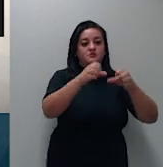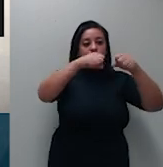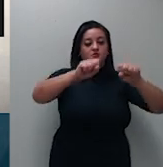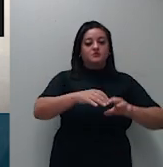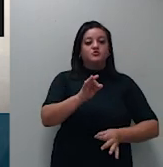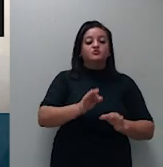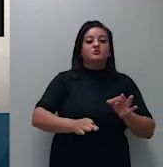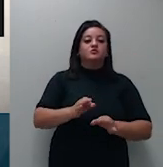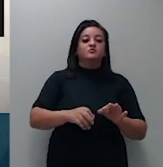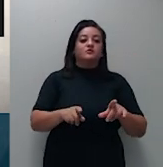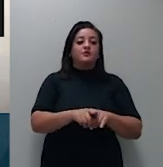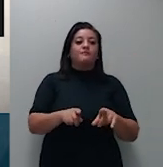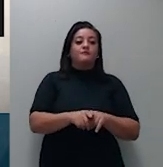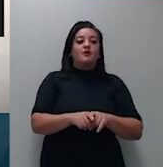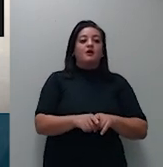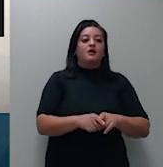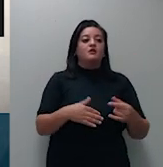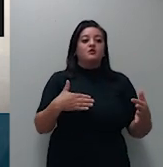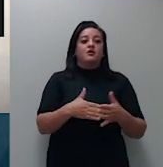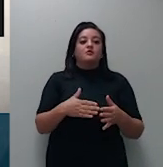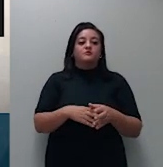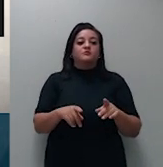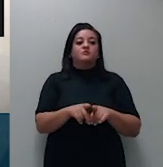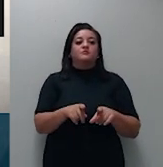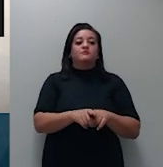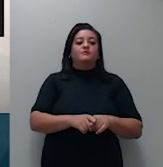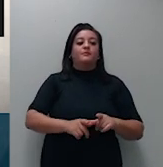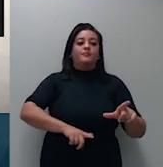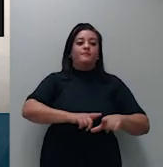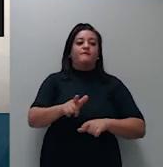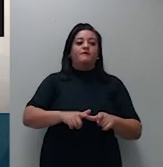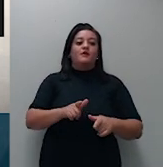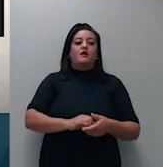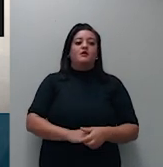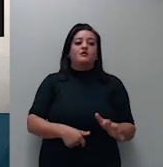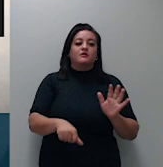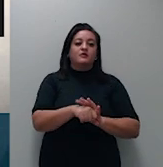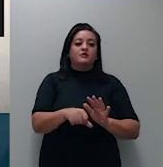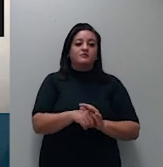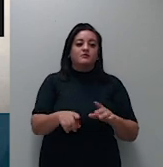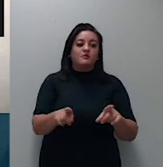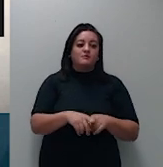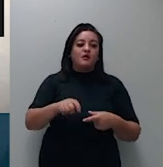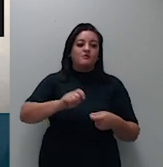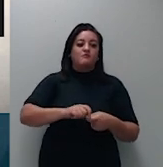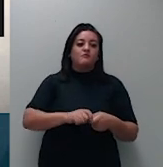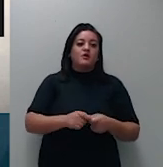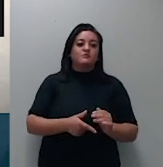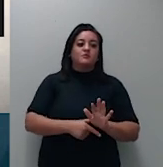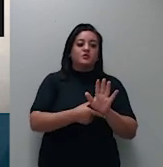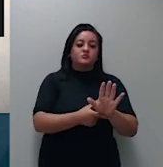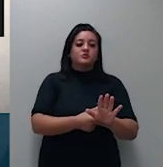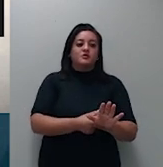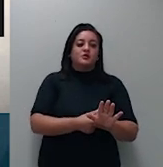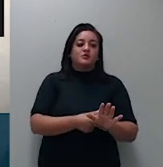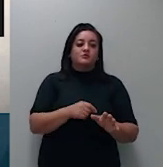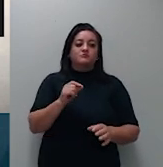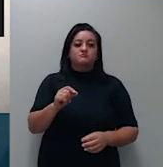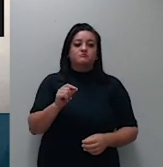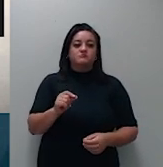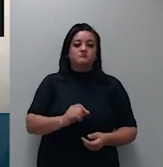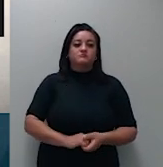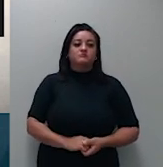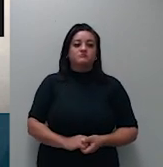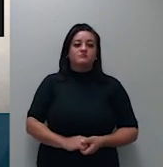que coíbem a prática de crimes e agem em prol da da Honra